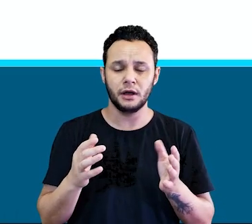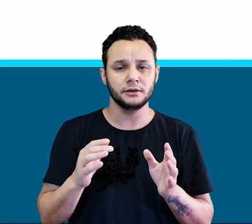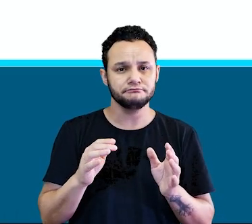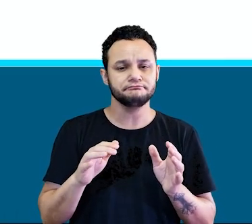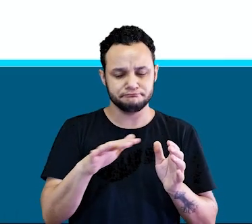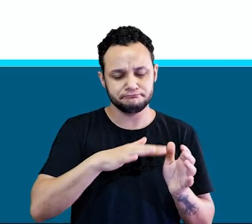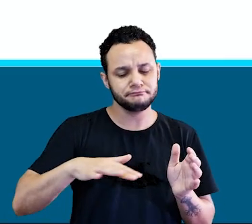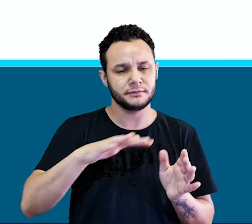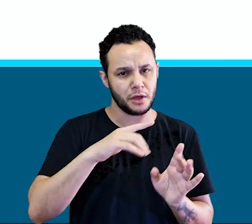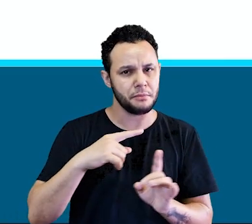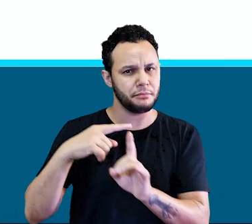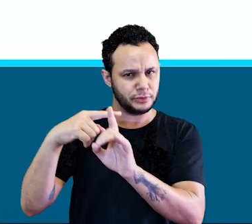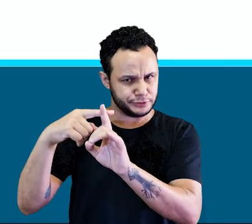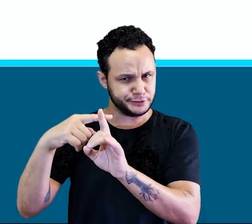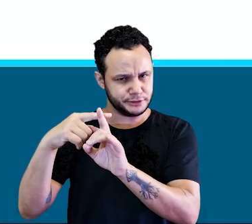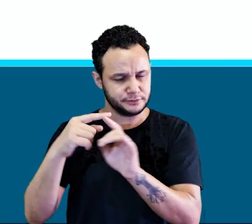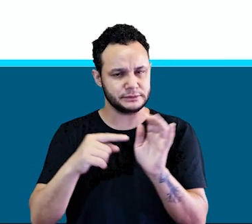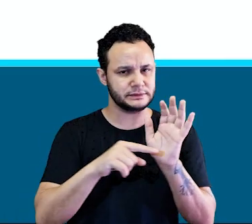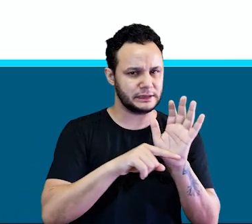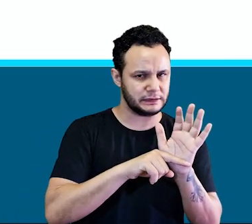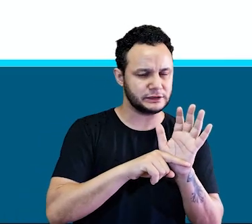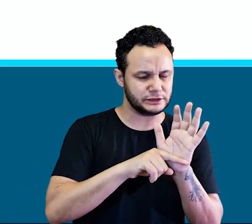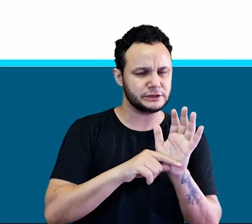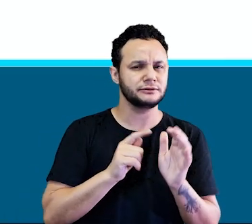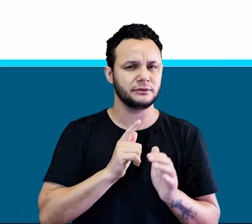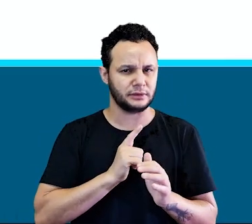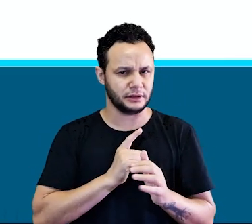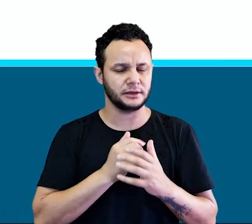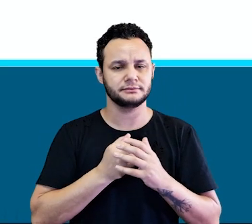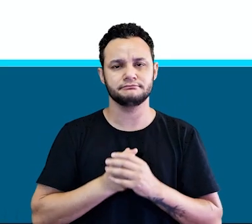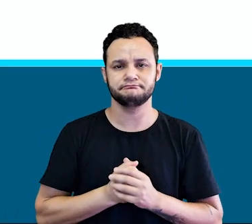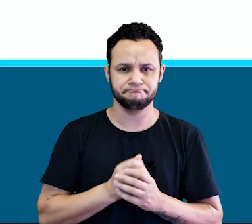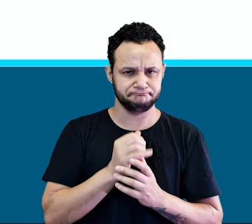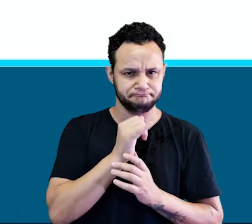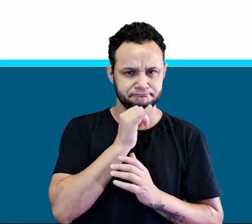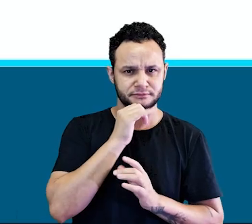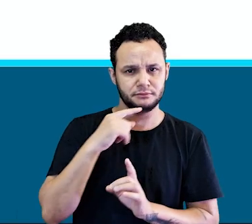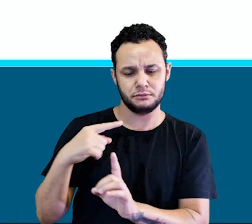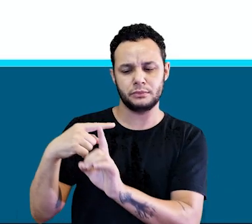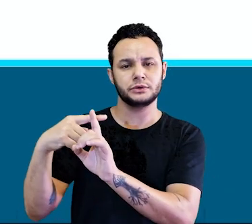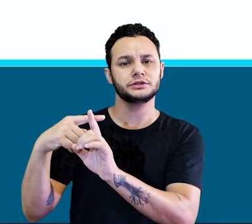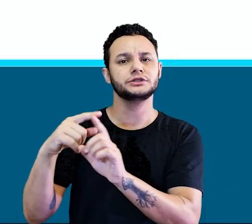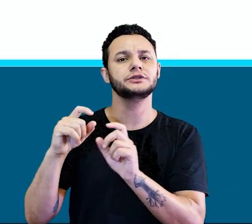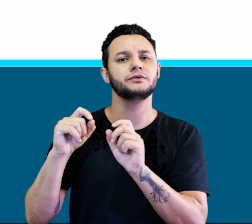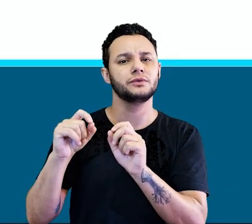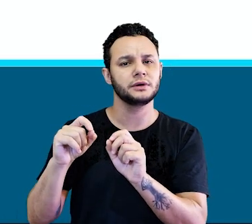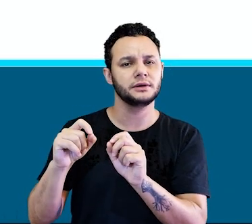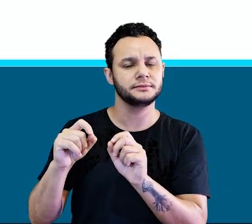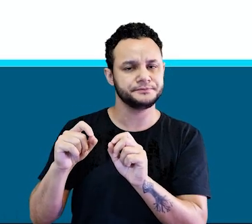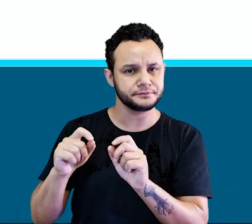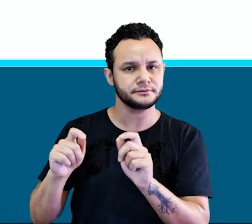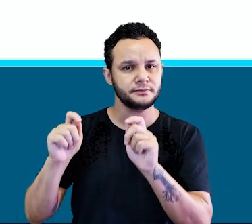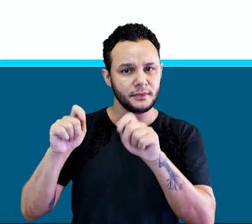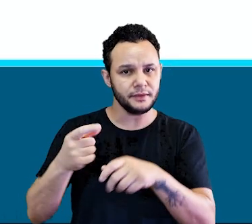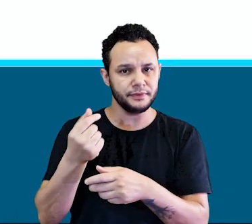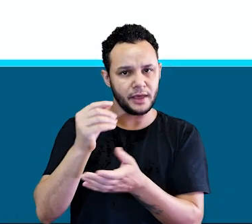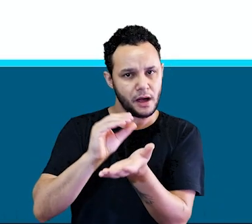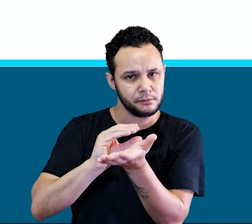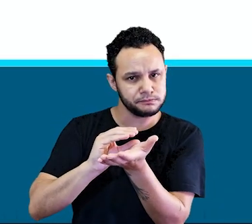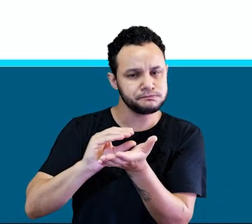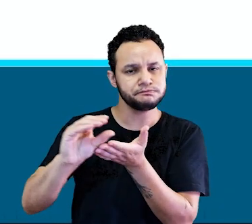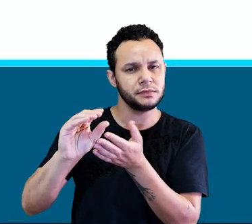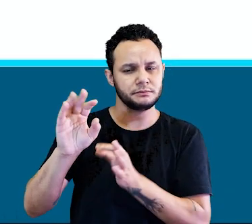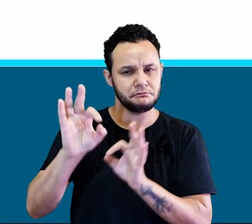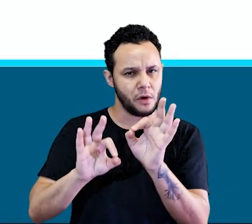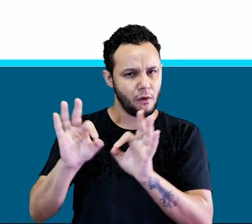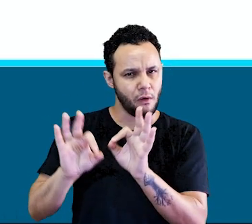sistemas, ela tem, claro, pontos positivos e pontos negativos, né? Como pontos positivos, a gente pode falar da otimização